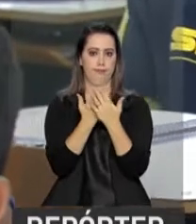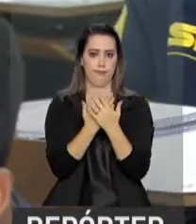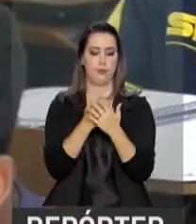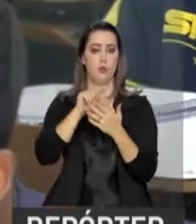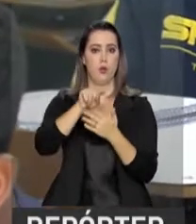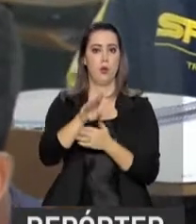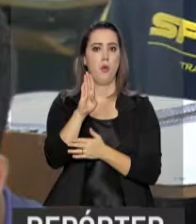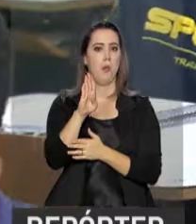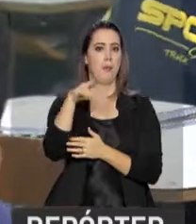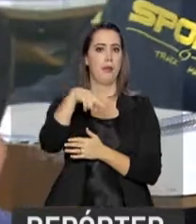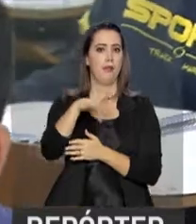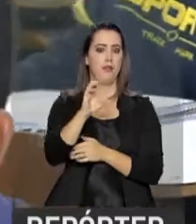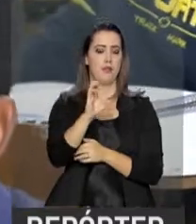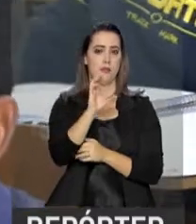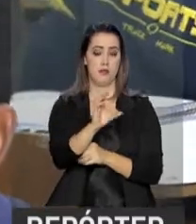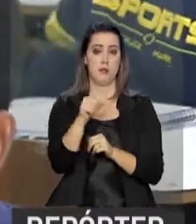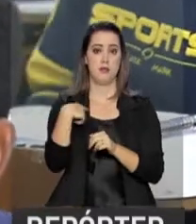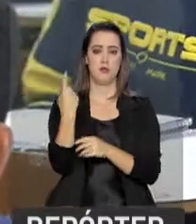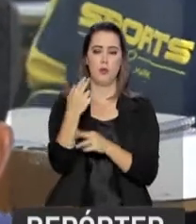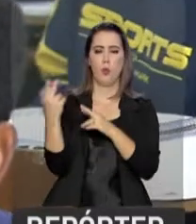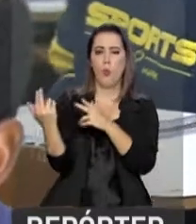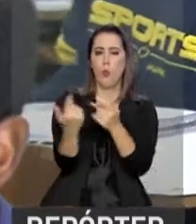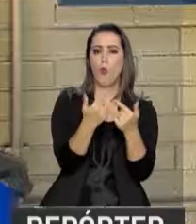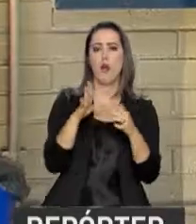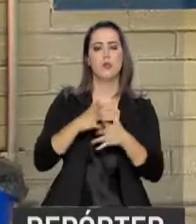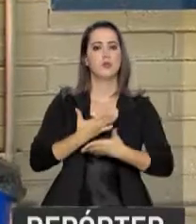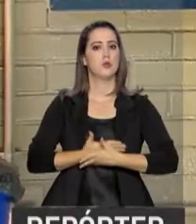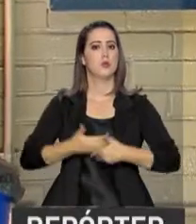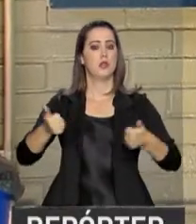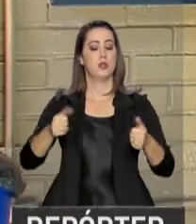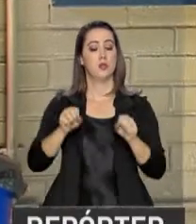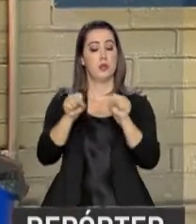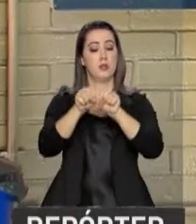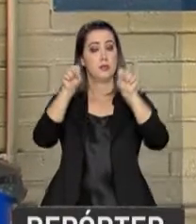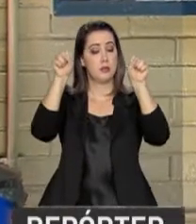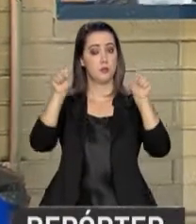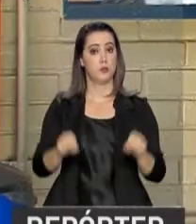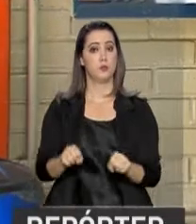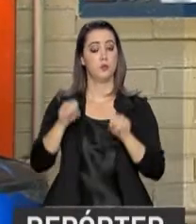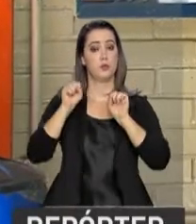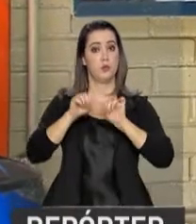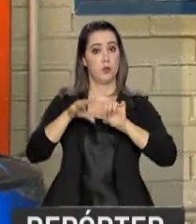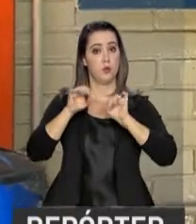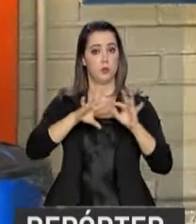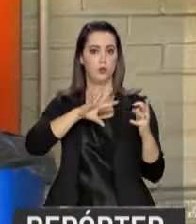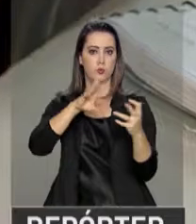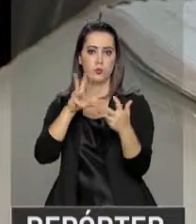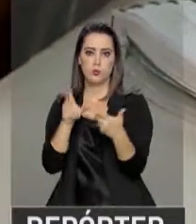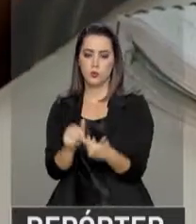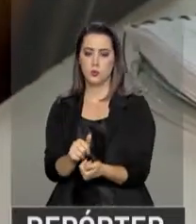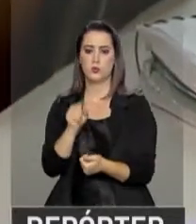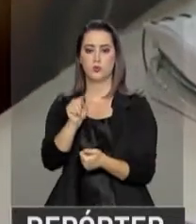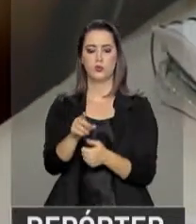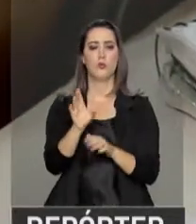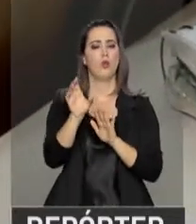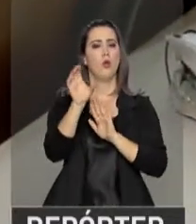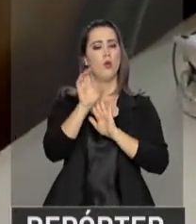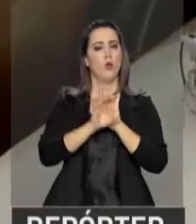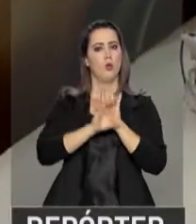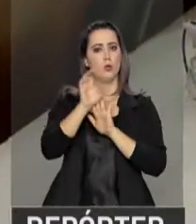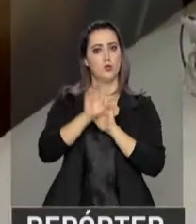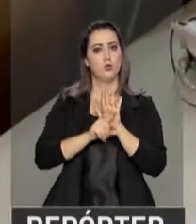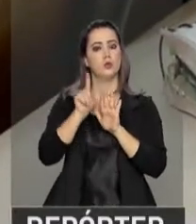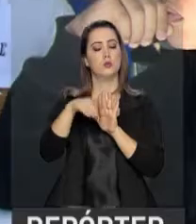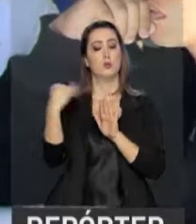BNCC, o Brasil se alinha aos melhores e mais qualificados sistemas educacionais do mundo. A base é um